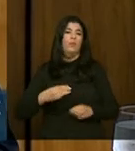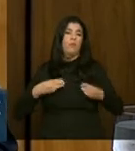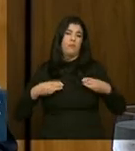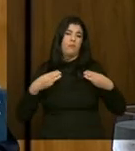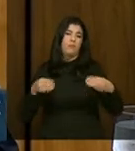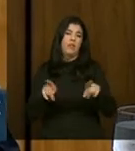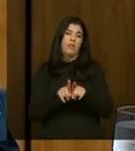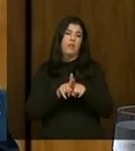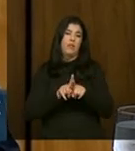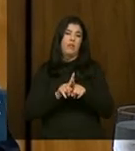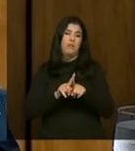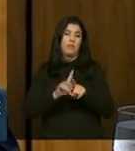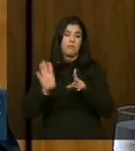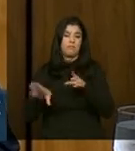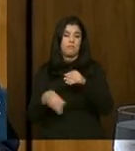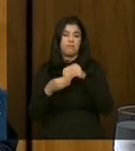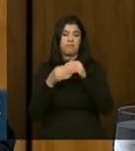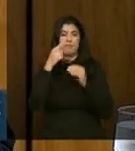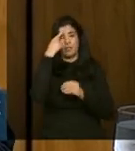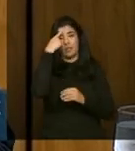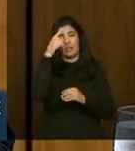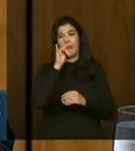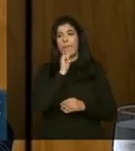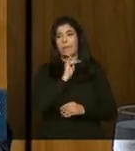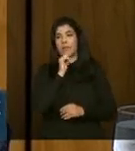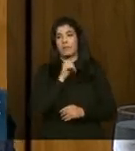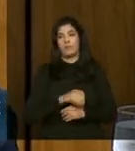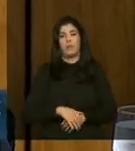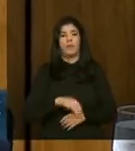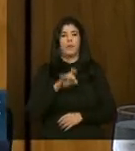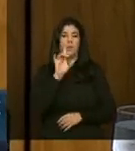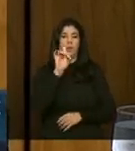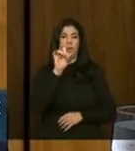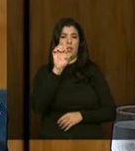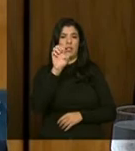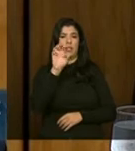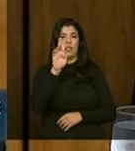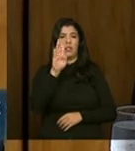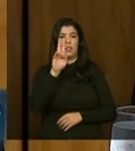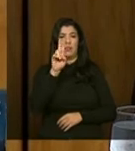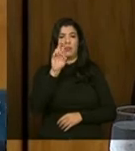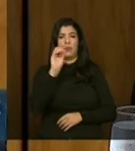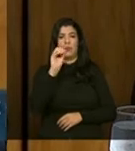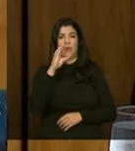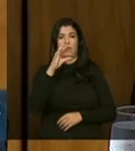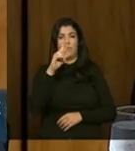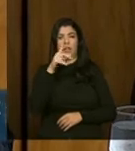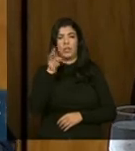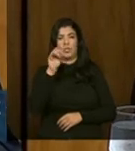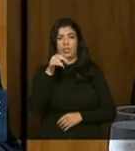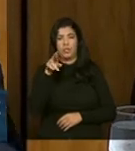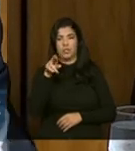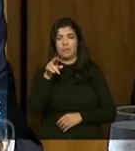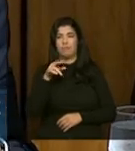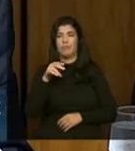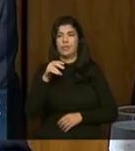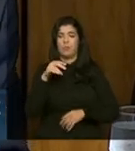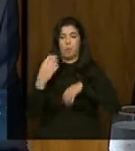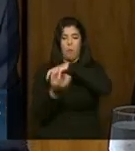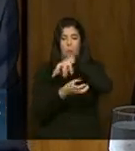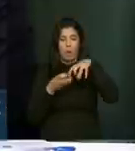E algumas coisas, ministro, como desburocratização, eu tenho certeza que só a desburocratização, por exemplo, na